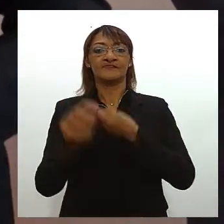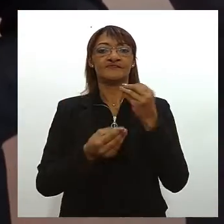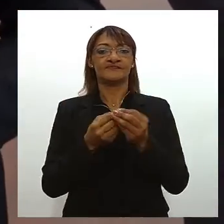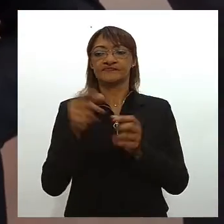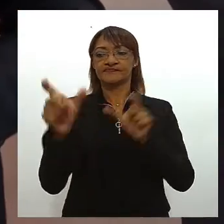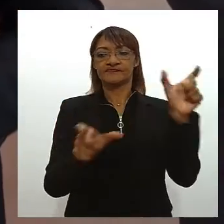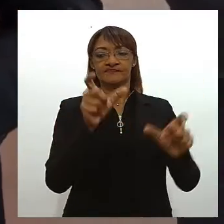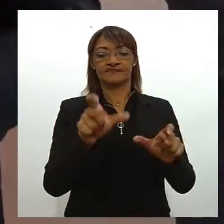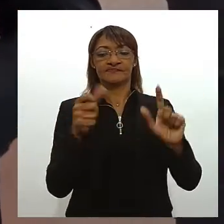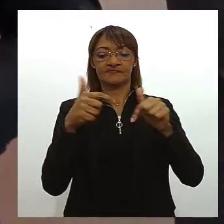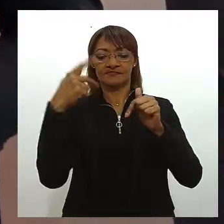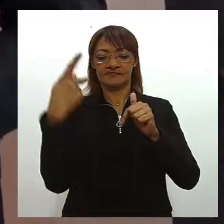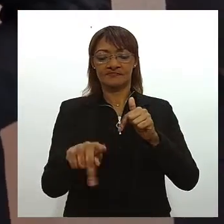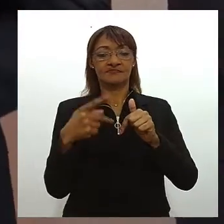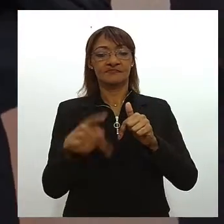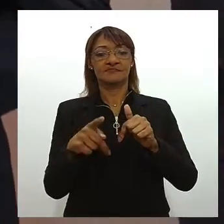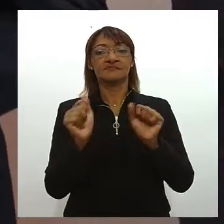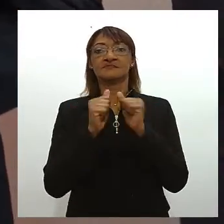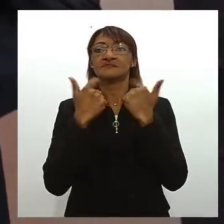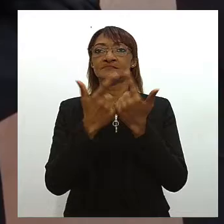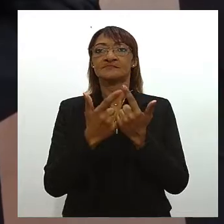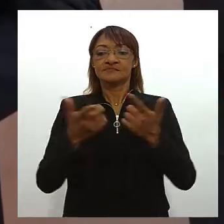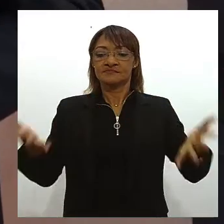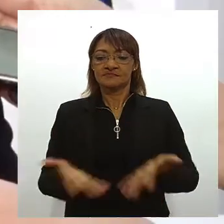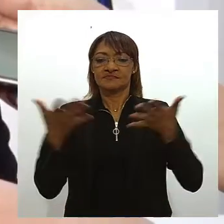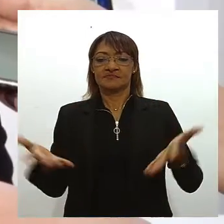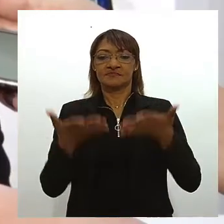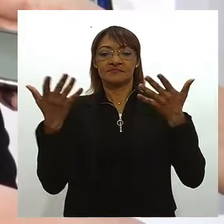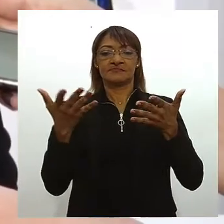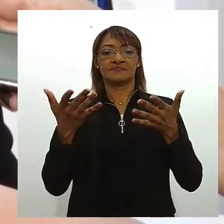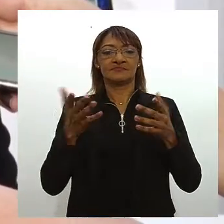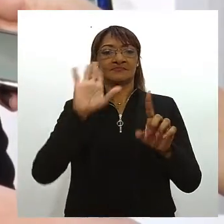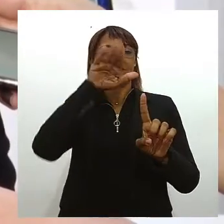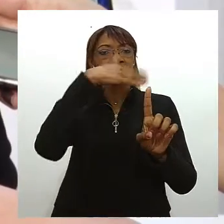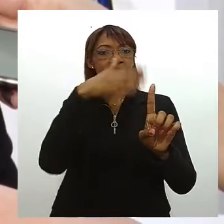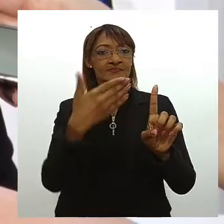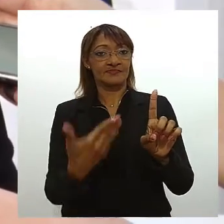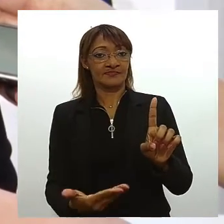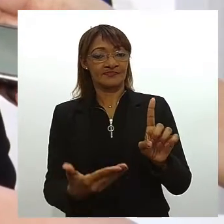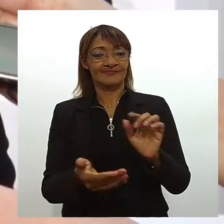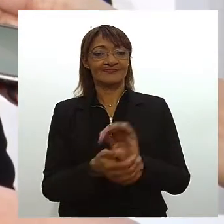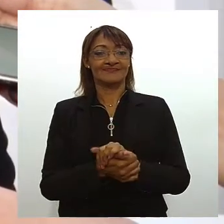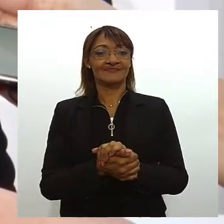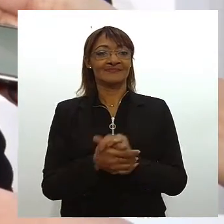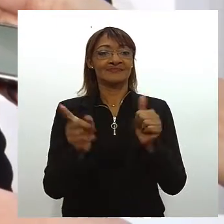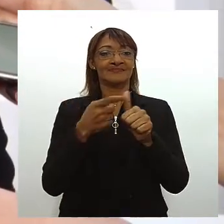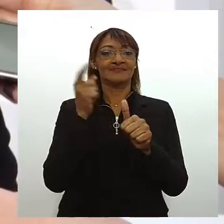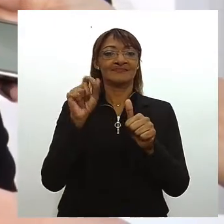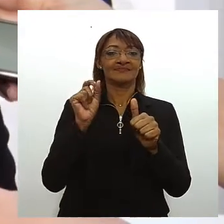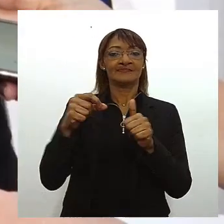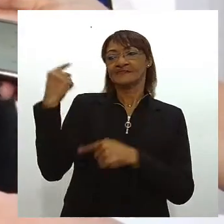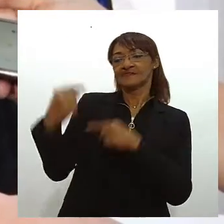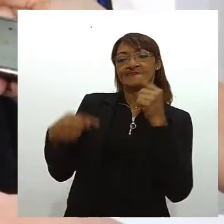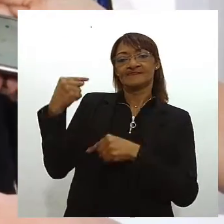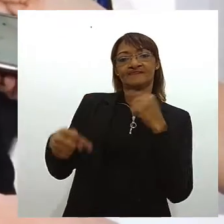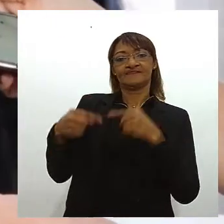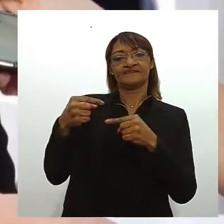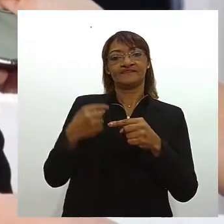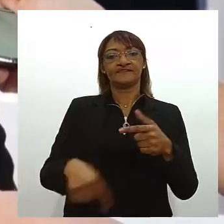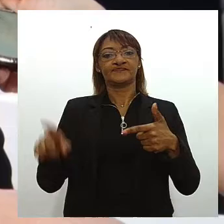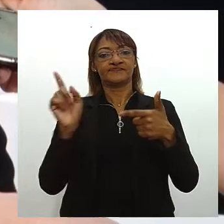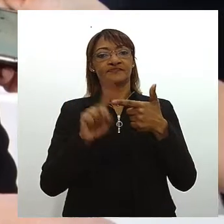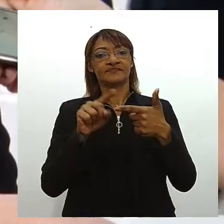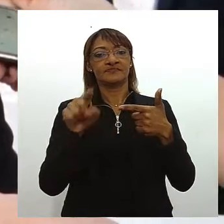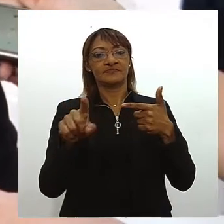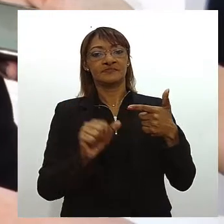Parlamento Sergipano e que motivou as homenagens. O mérito da Assembleia, em primeiro lugar, foi ter trazido a discussão. E, em segundo lugar,